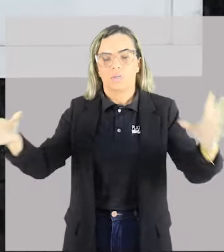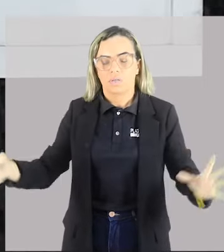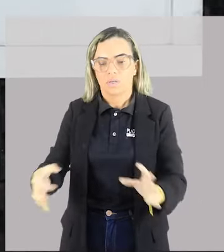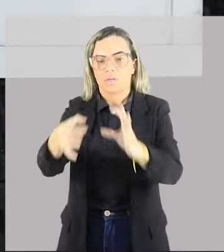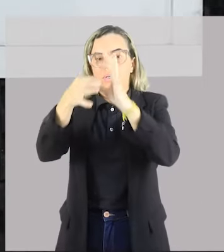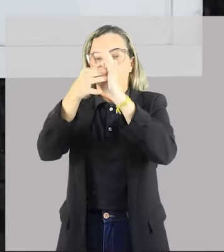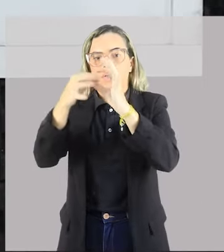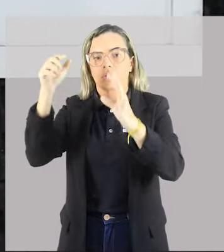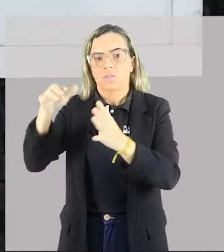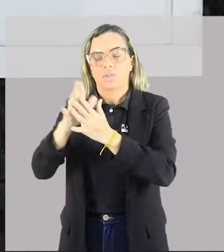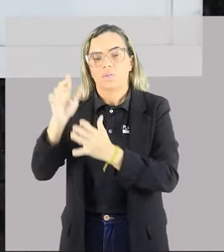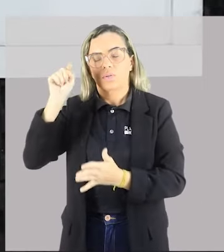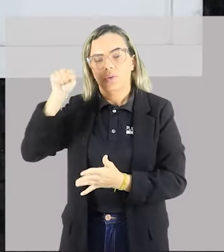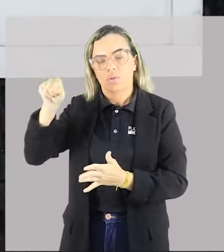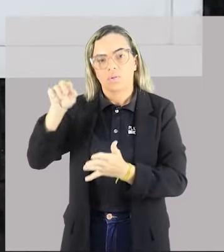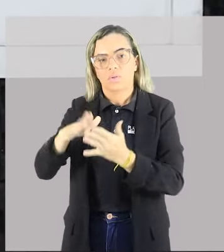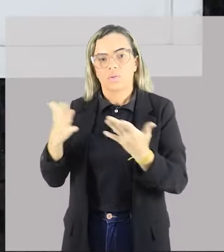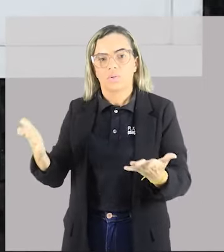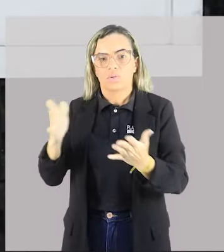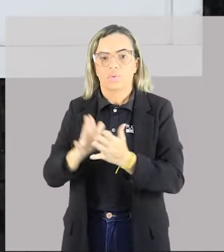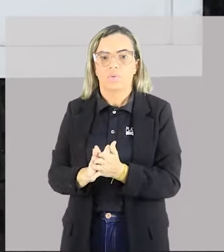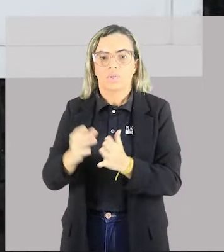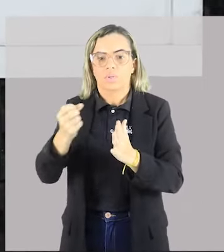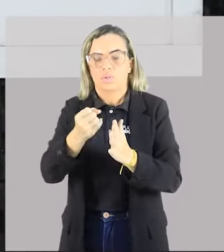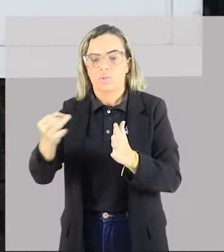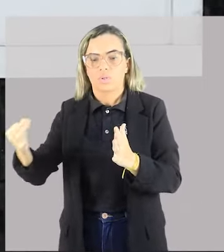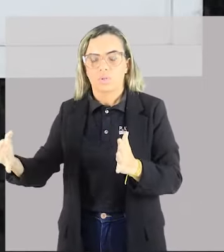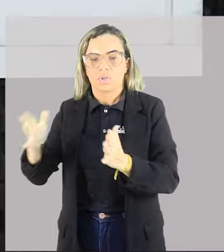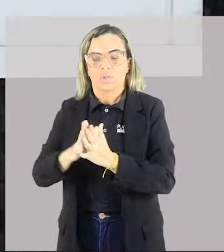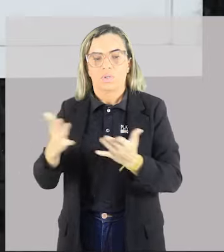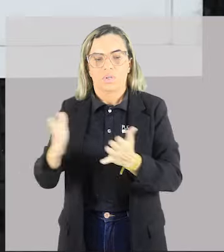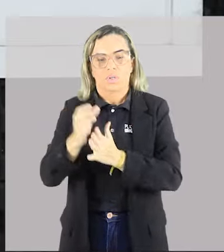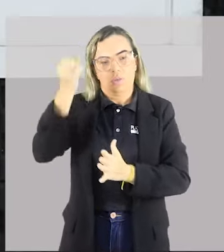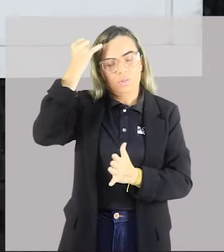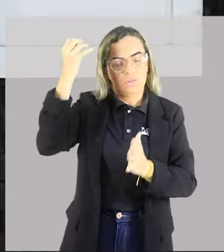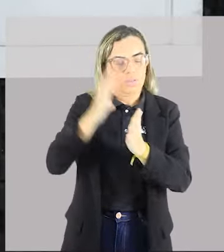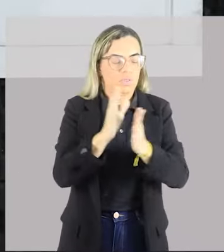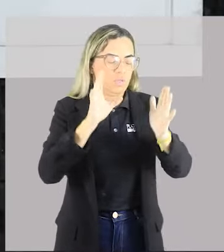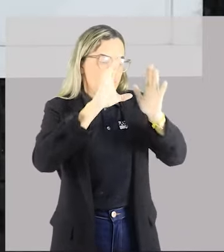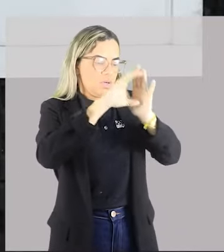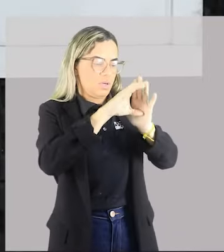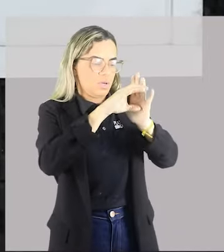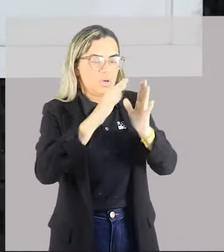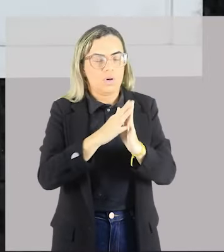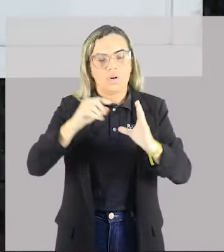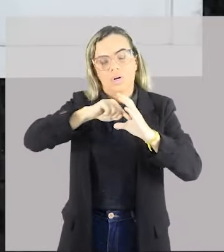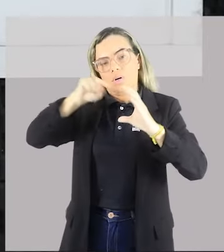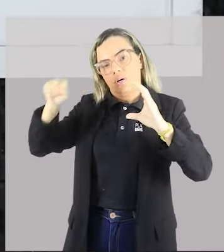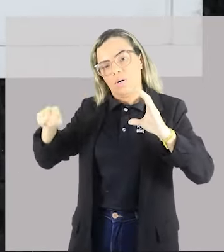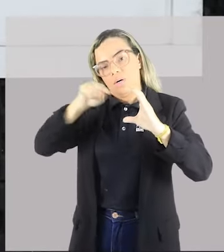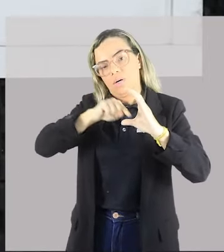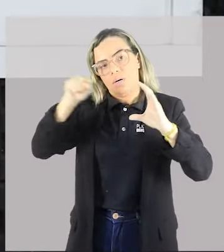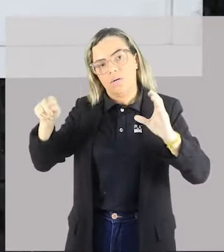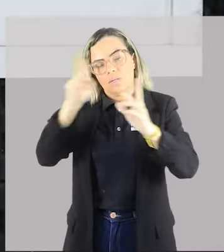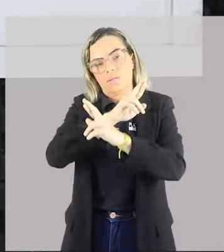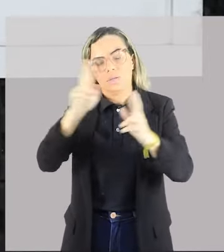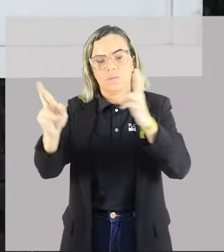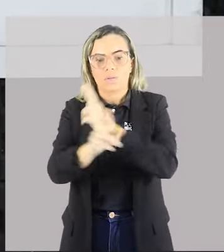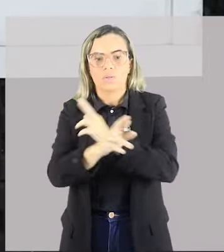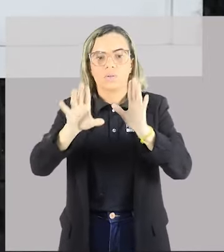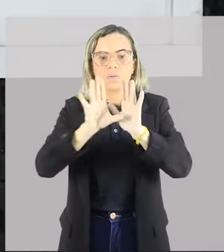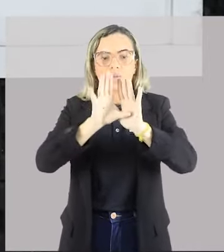função do outro que depende do outro então a ideia de função é essa a função nada mais é